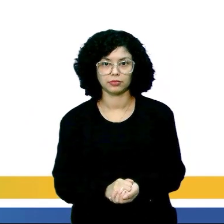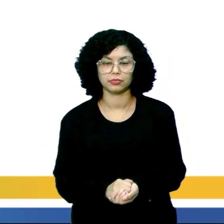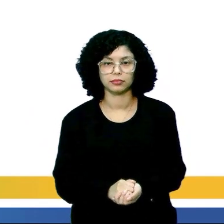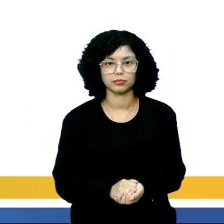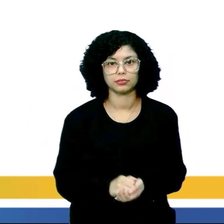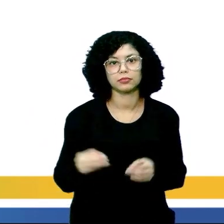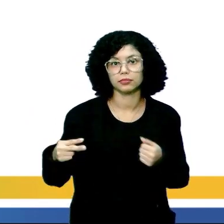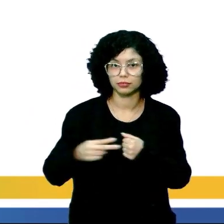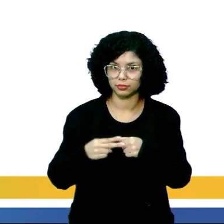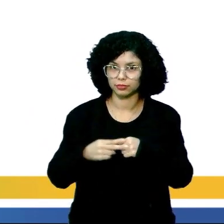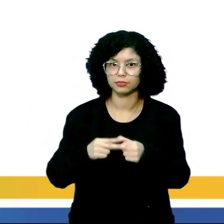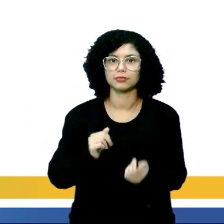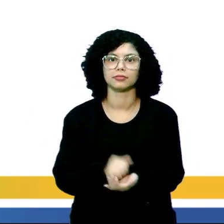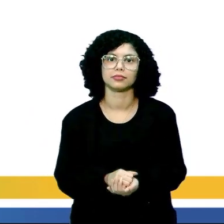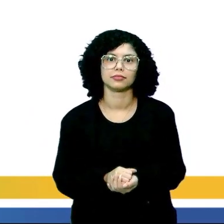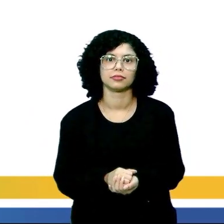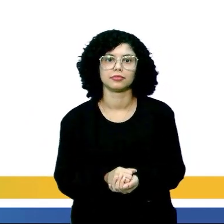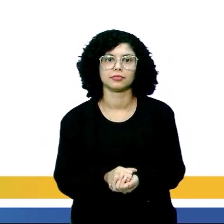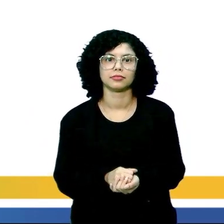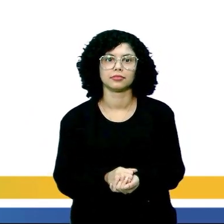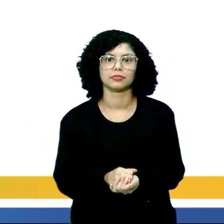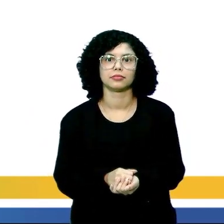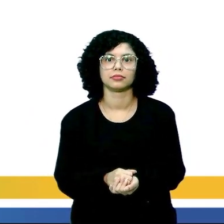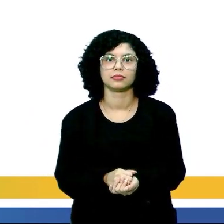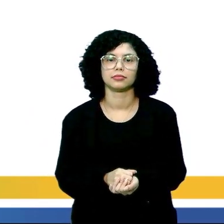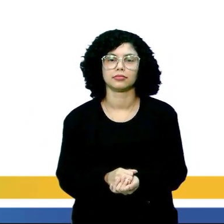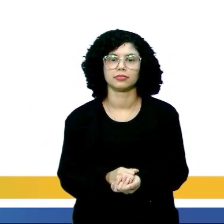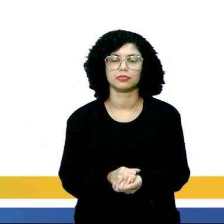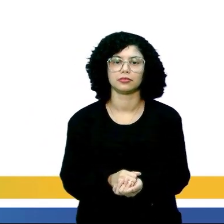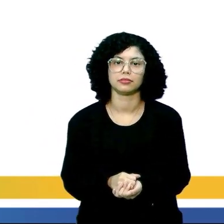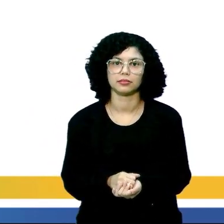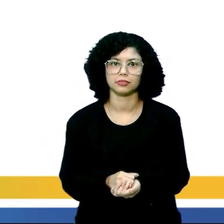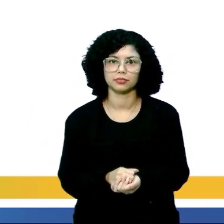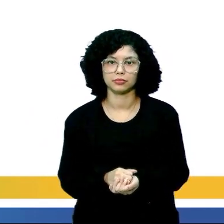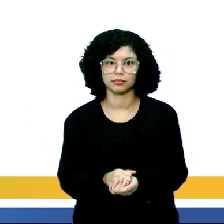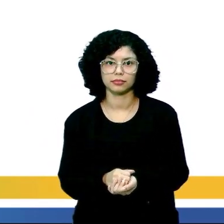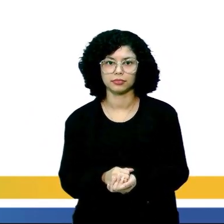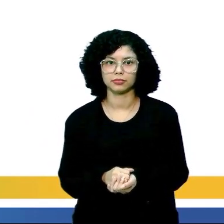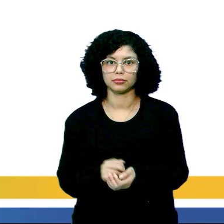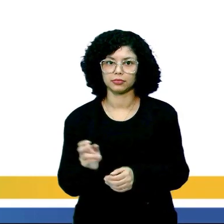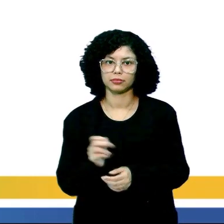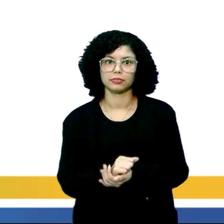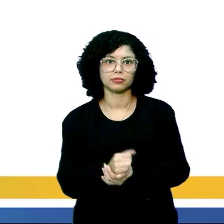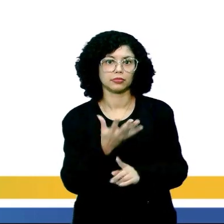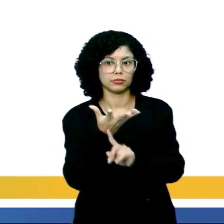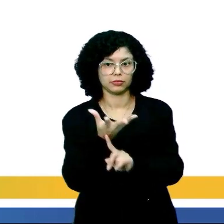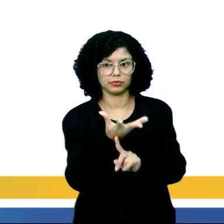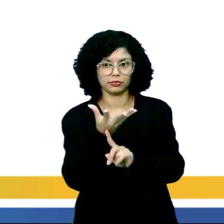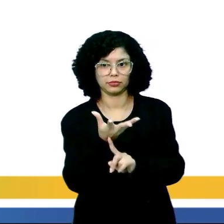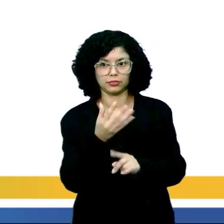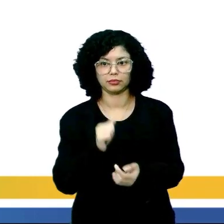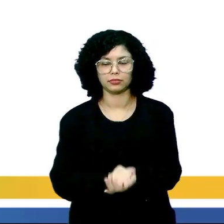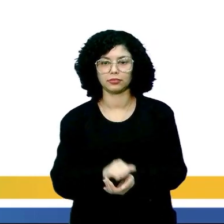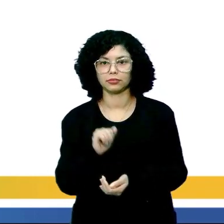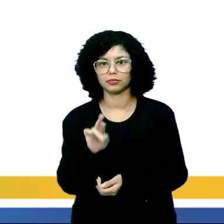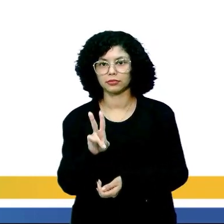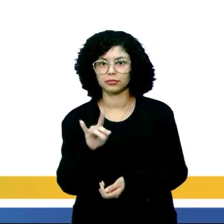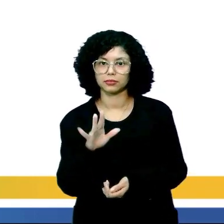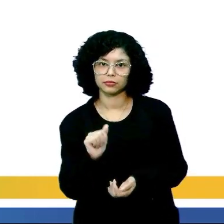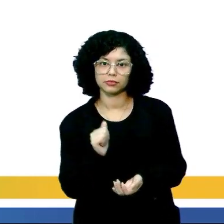Então o celular que diz, me carrega, né? Consegue Wi-Fi para mim.